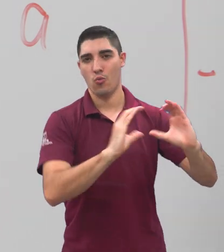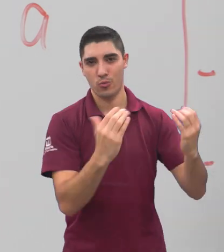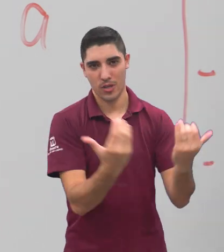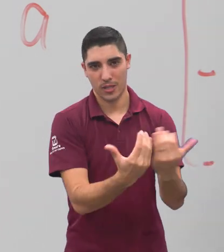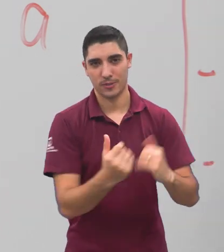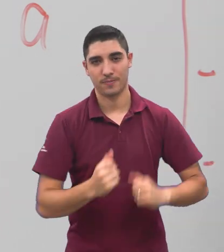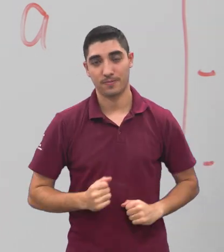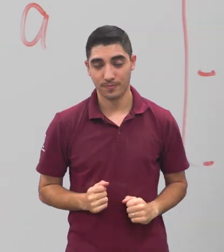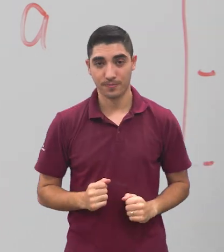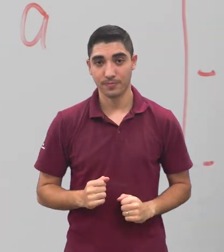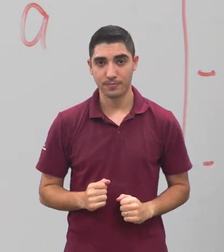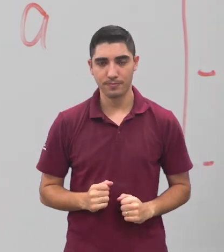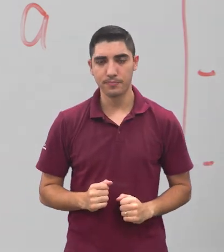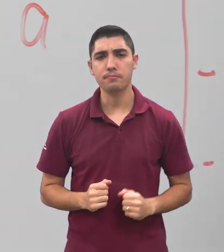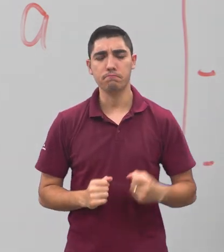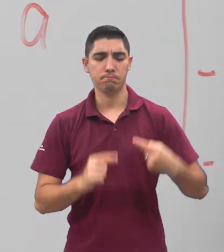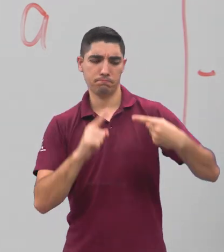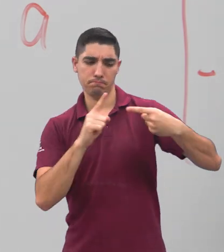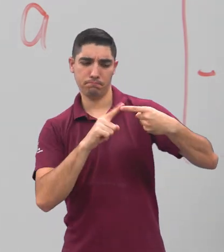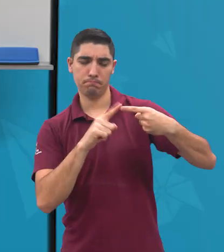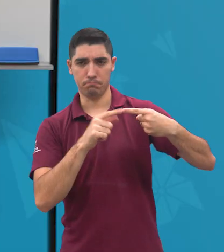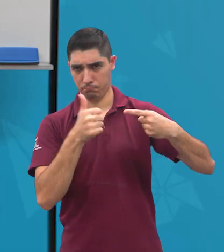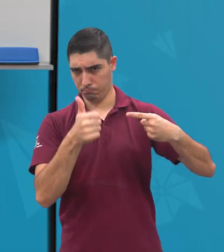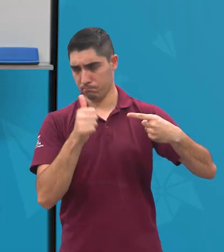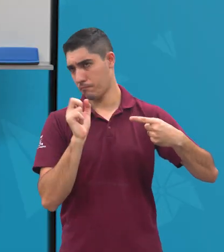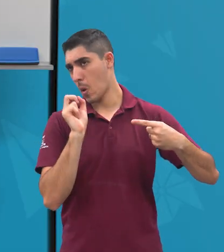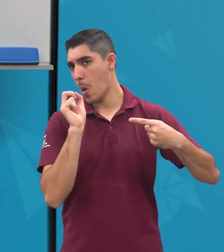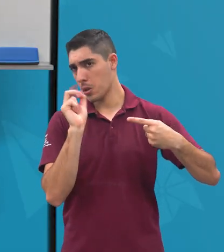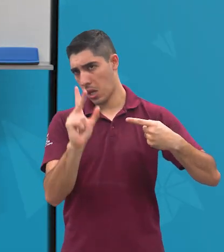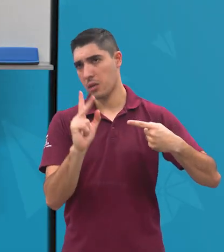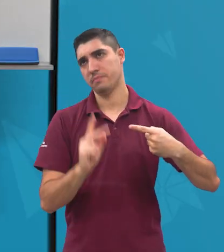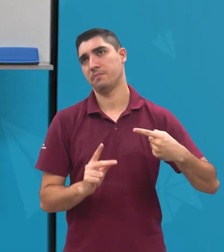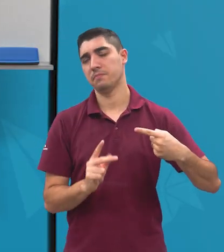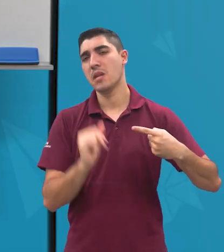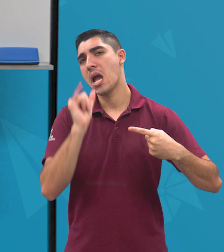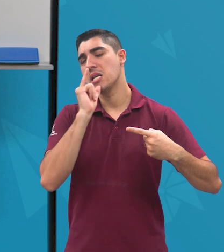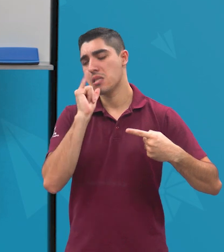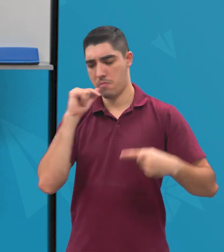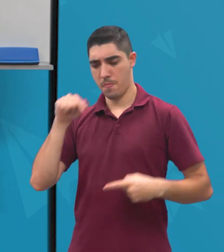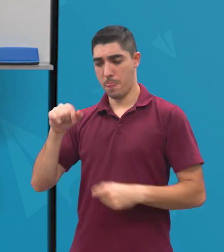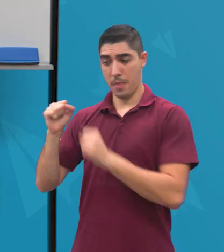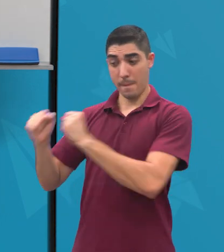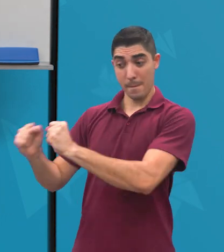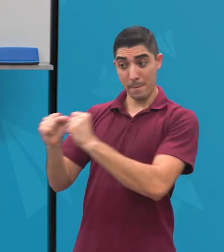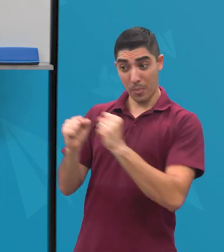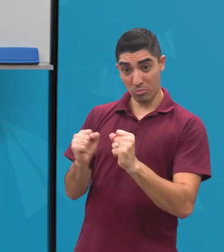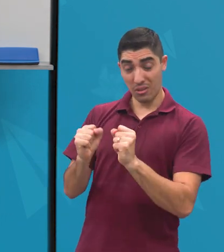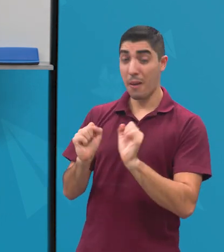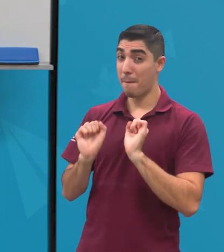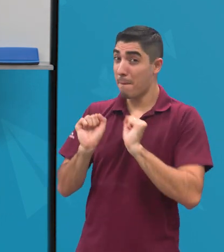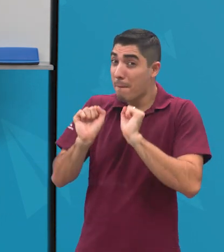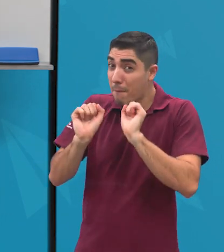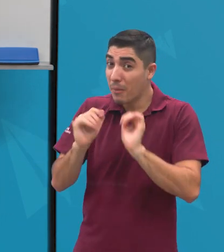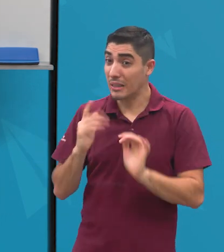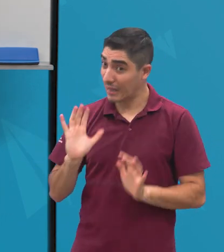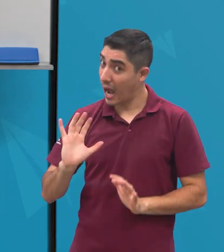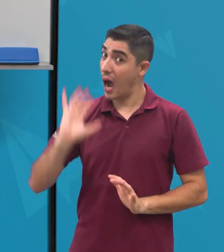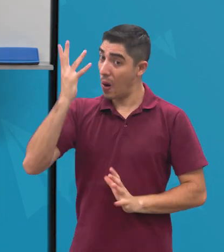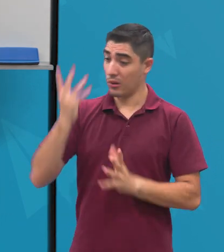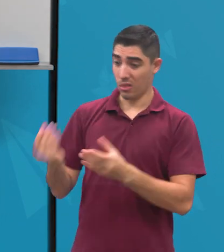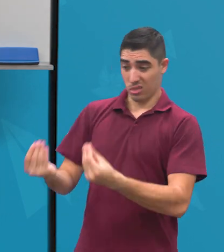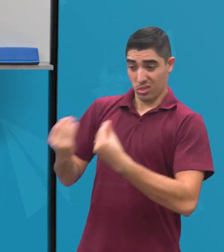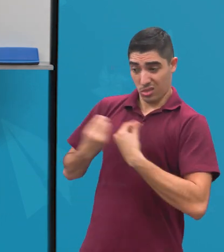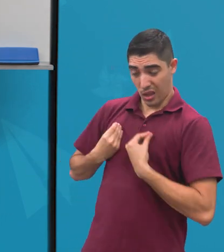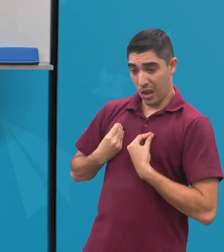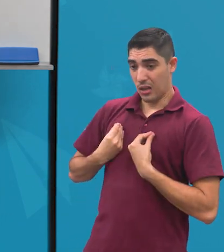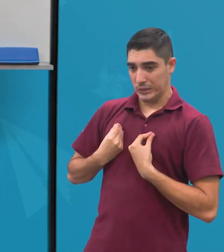importante. Se esse poder ele gera perigos, se em torno dele